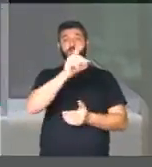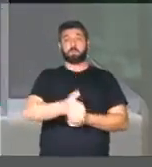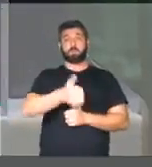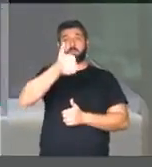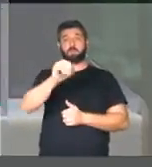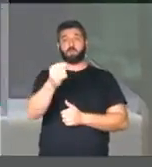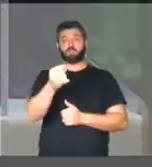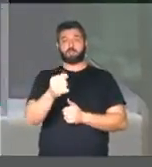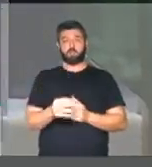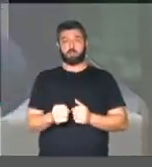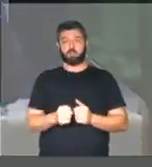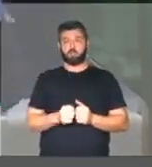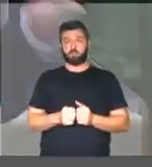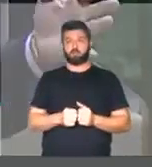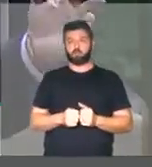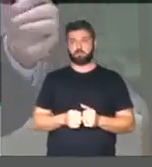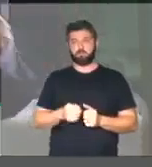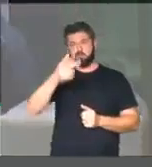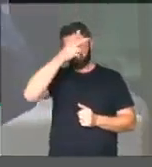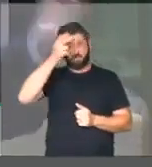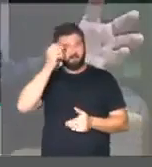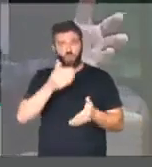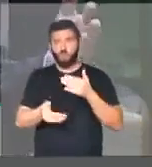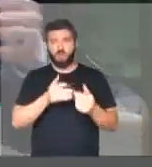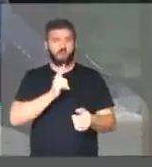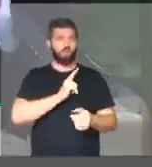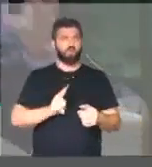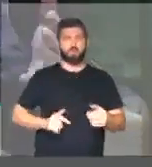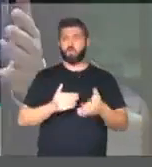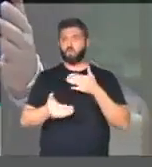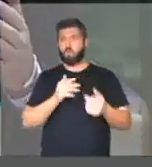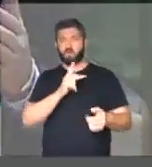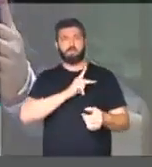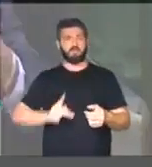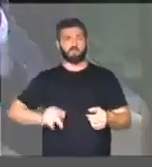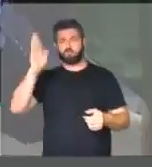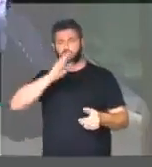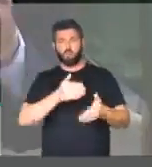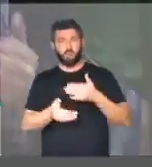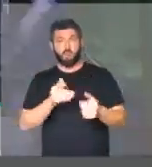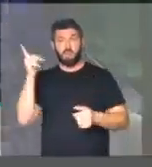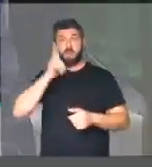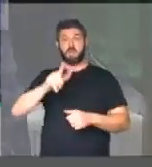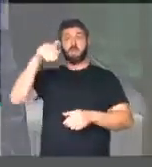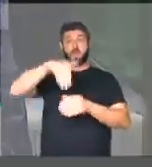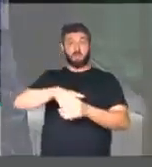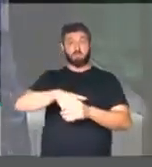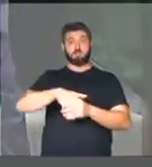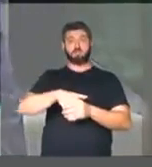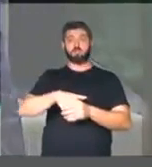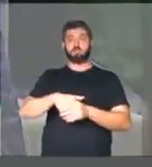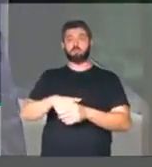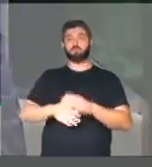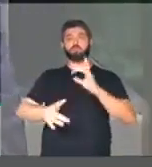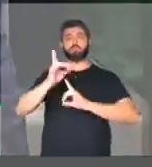de janeiro. Qualquer prefeito, governador, presidente da República, quando ganha a eleição, abre